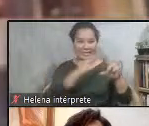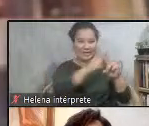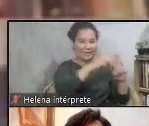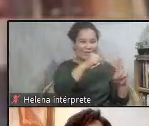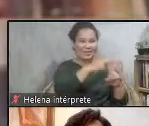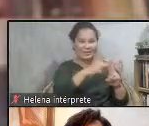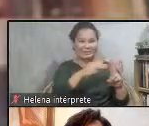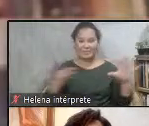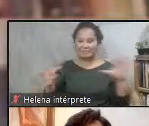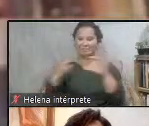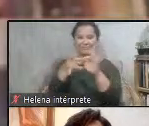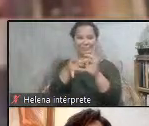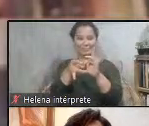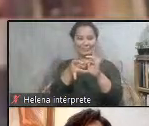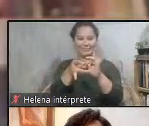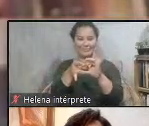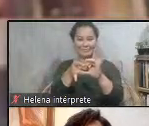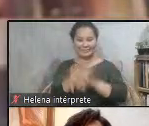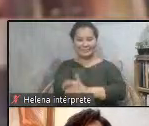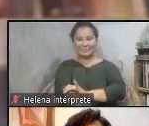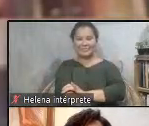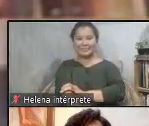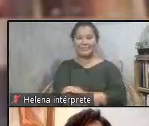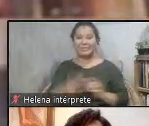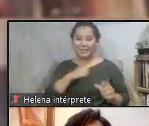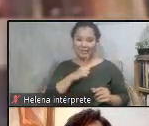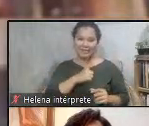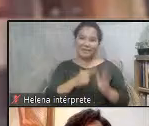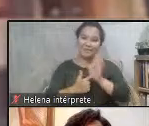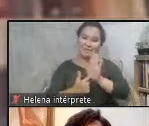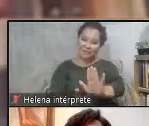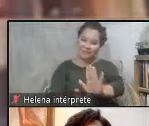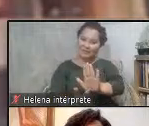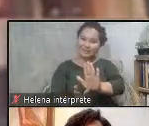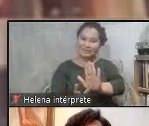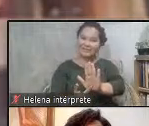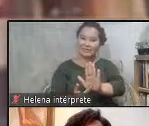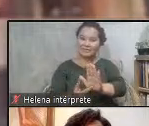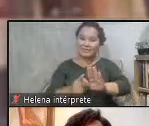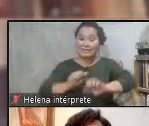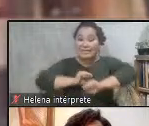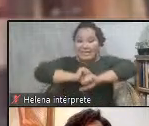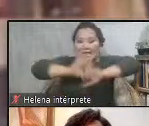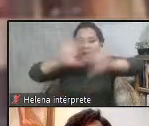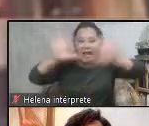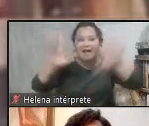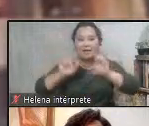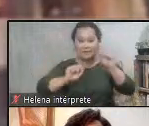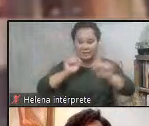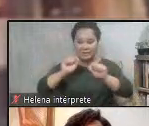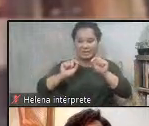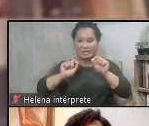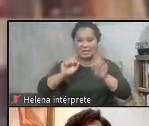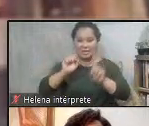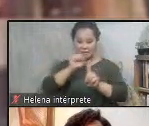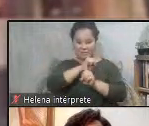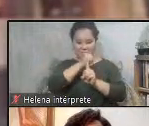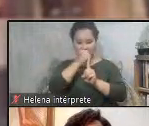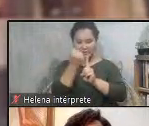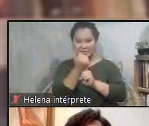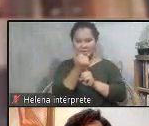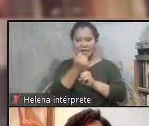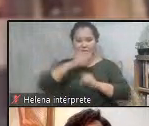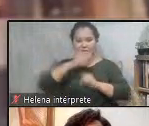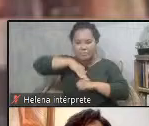a história da UNB. Essas conexões demonstram que, sem dúvida, um projeto de sociedade menos desigual e com